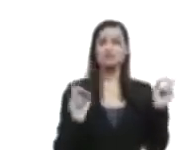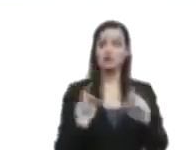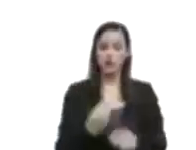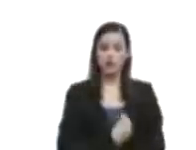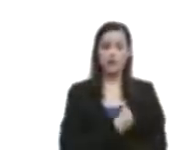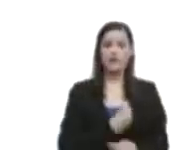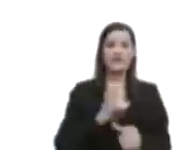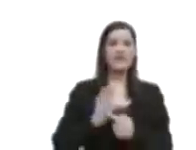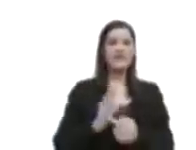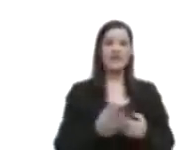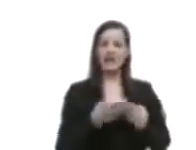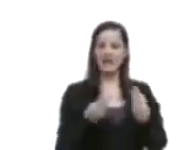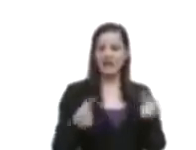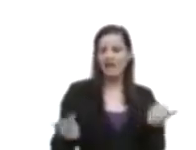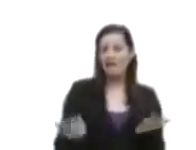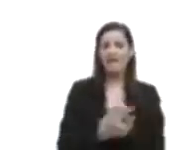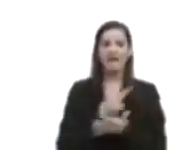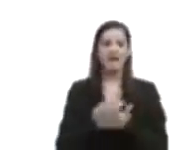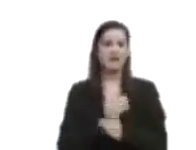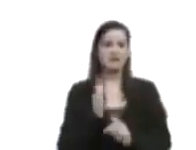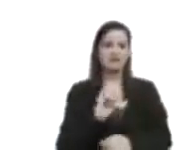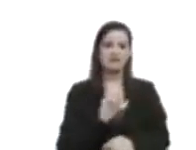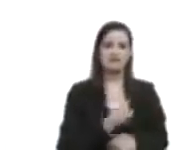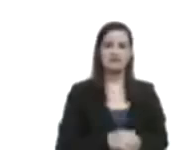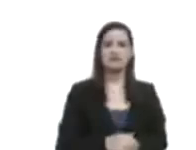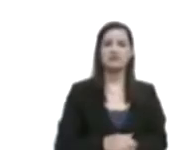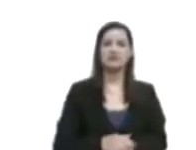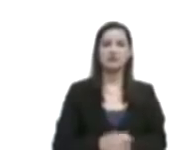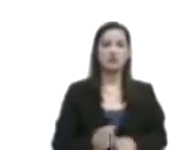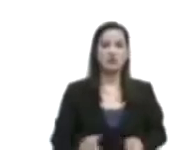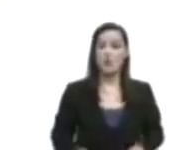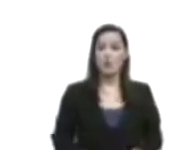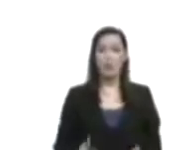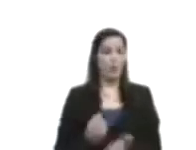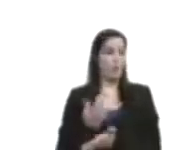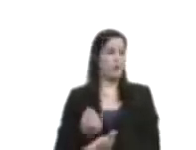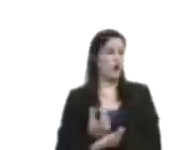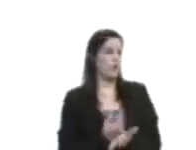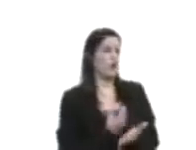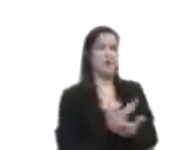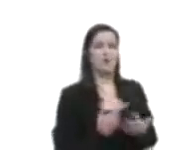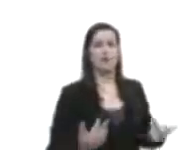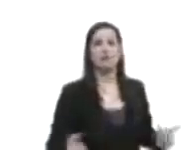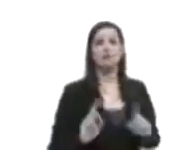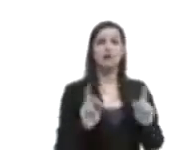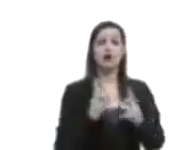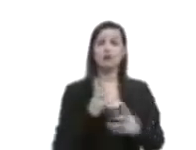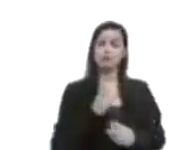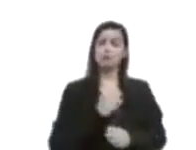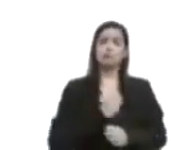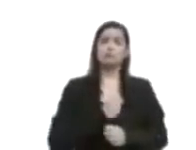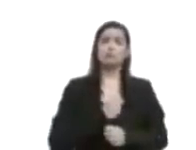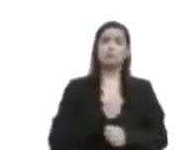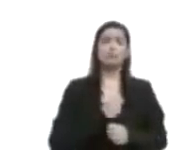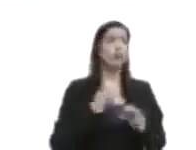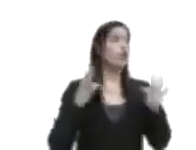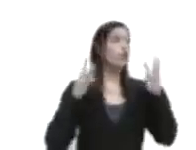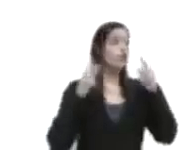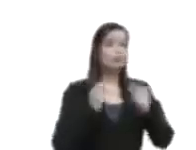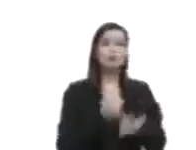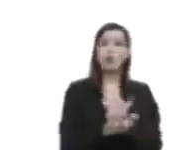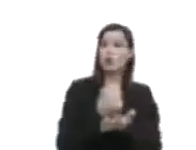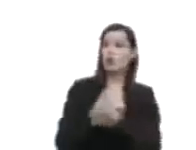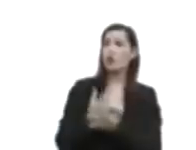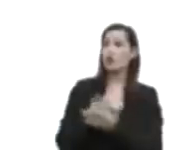sensualidade, não é desbocado, não gasta compulsivamente, nem vive com opulência. Ele tem domínio. Todo mundo gasta, não gasta?